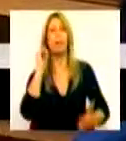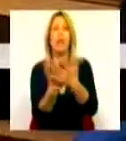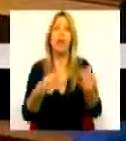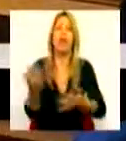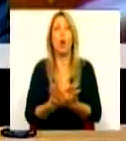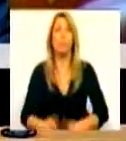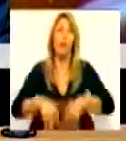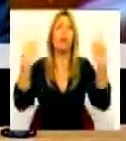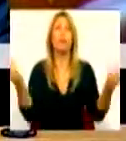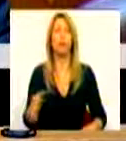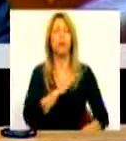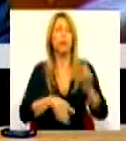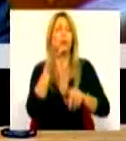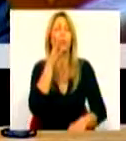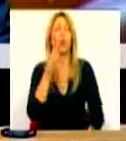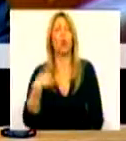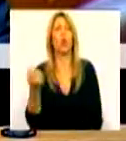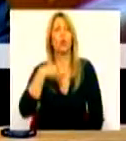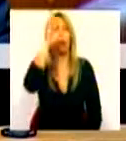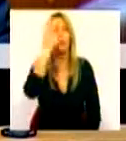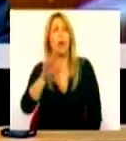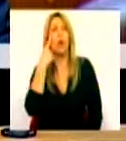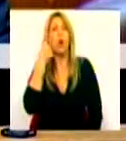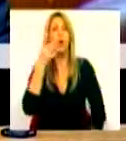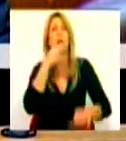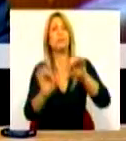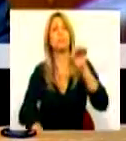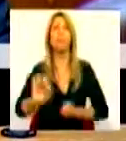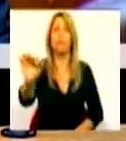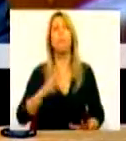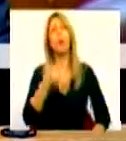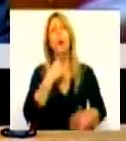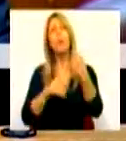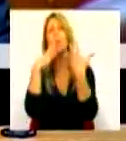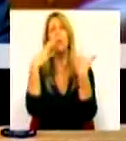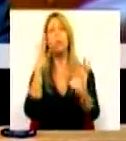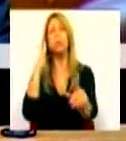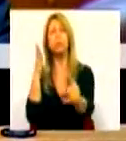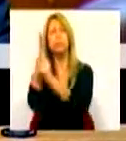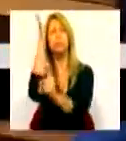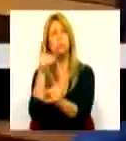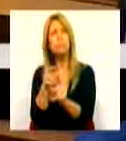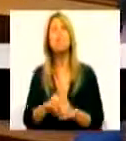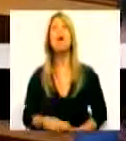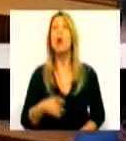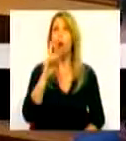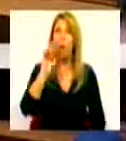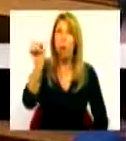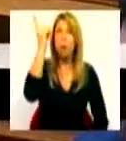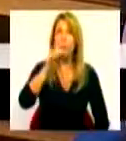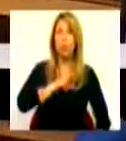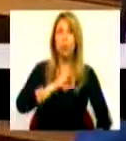Sr. Deputado, já todos conhecemos essa narrativa, mas faço-lhe uma pergunta muito simples e objetiva. Poderá o Sr. Deputado